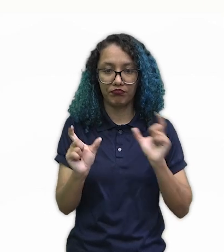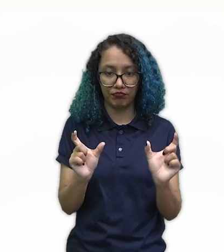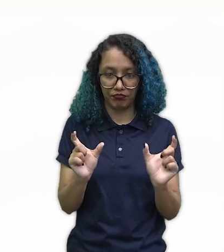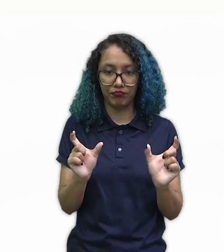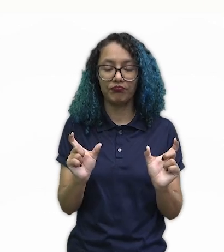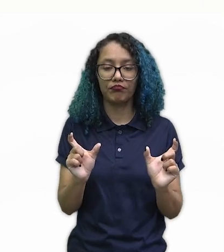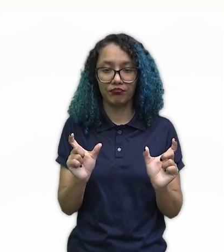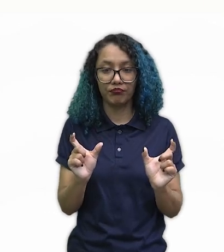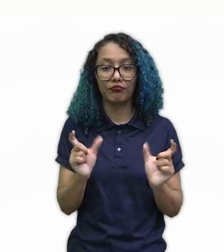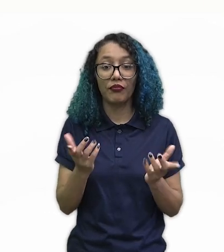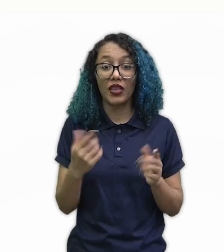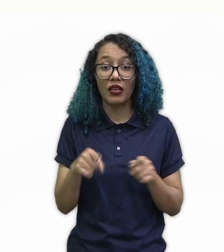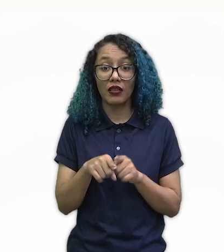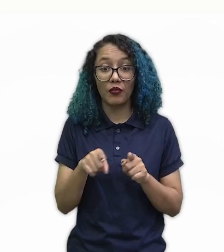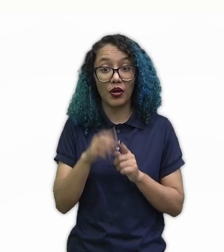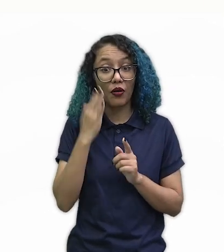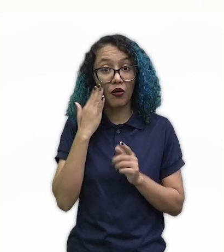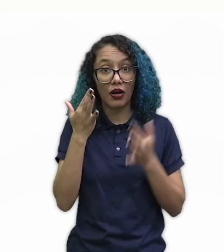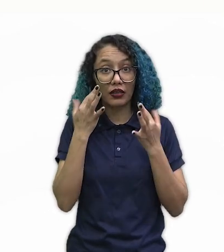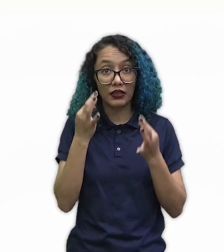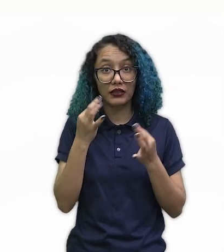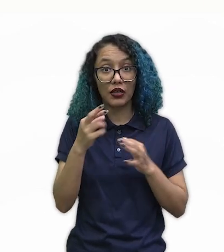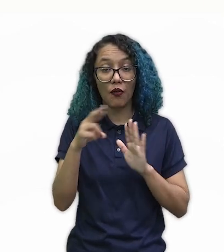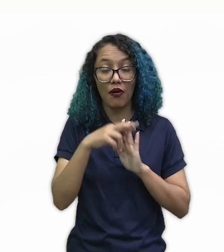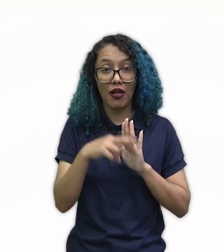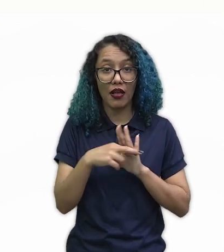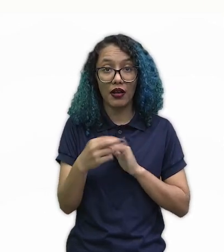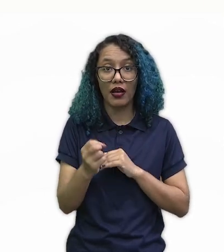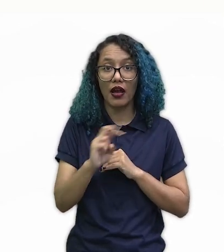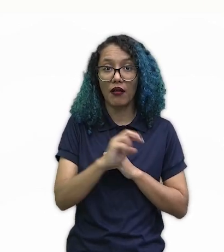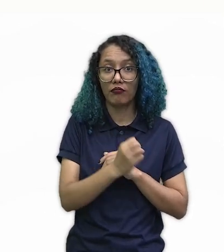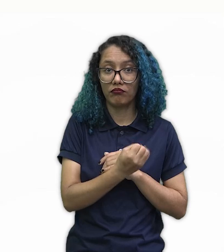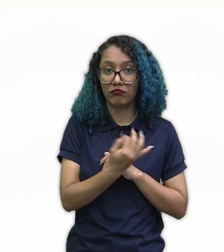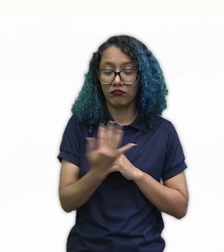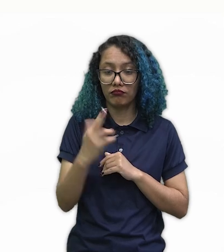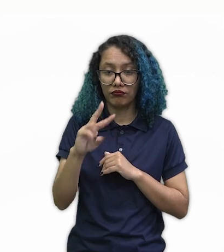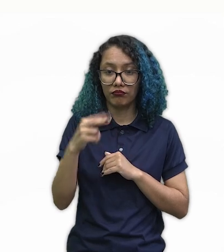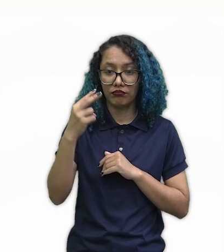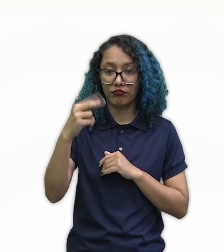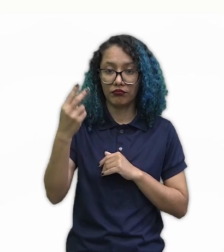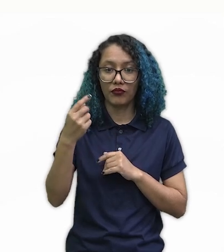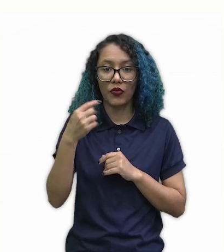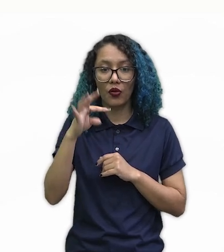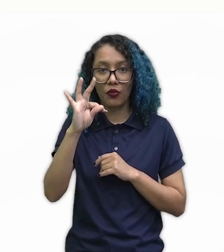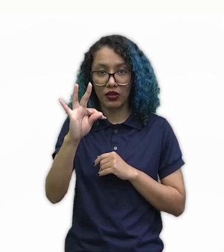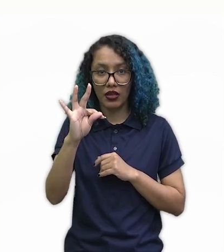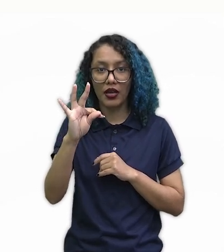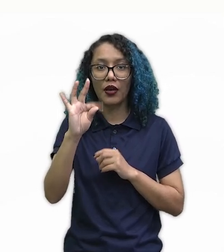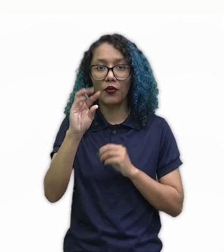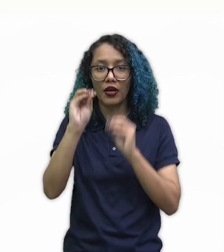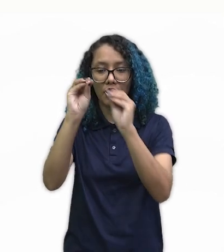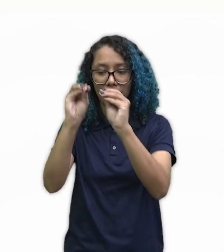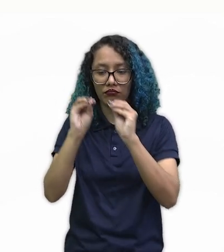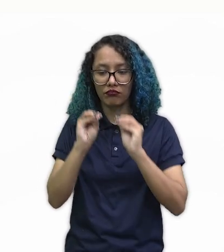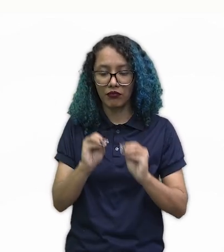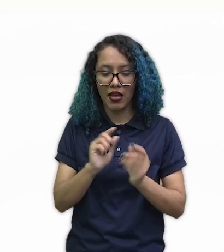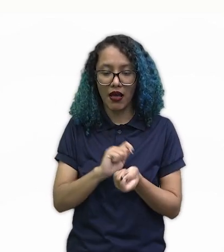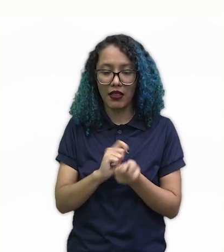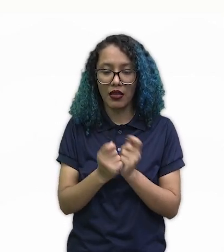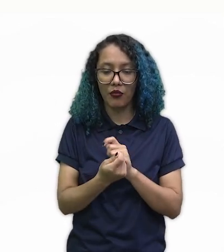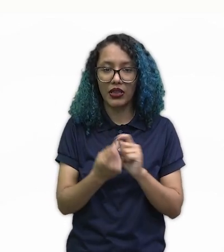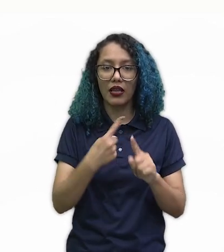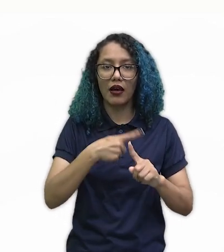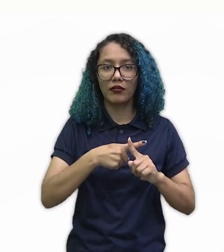ó. E a regrinha da potência, repare aqui, é tirar esse t lá do expoente e